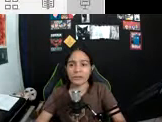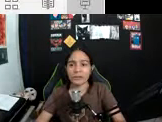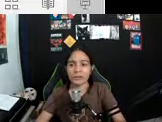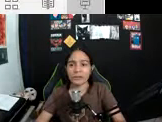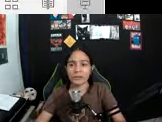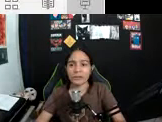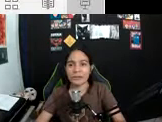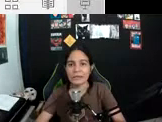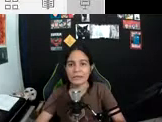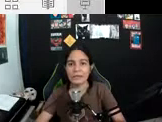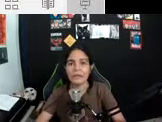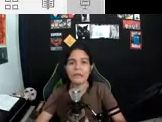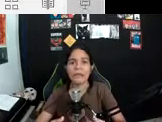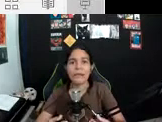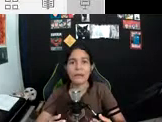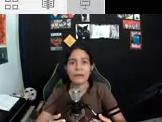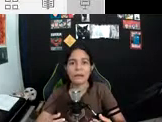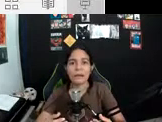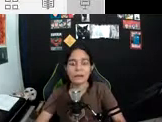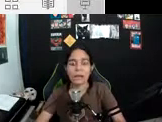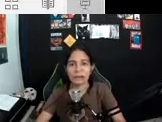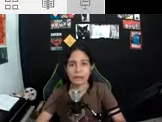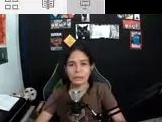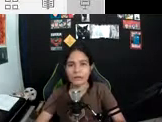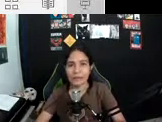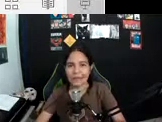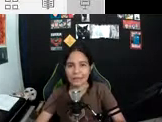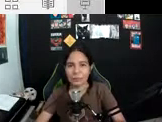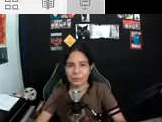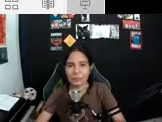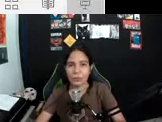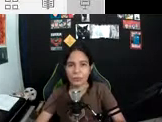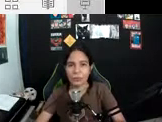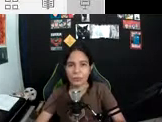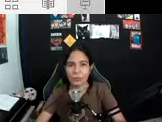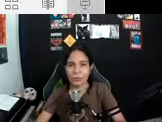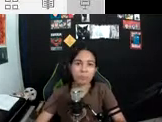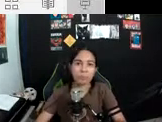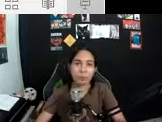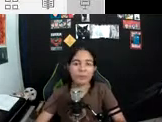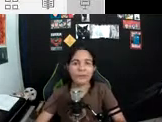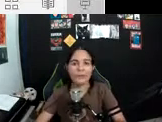de ideologias e colocando de lado o